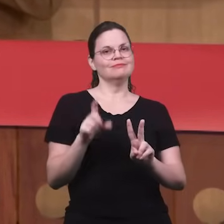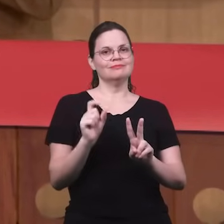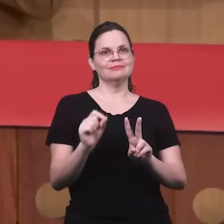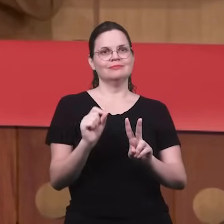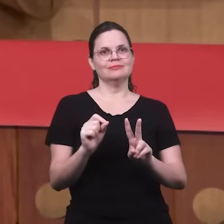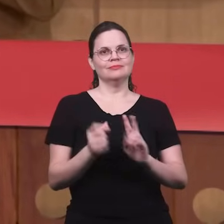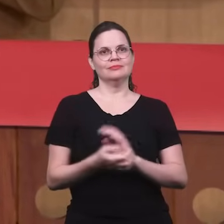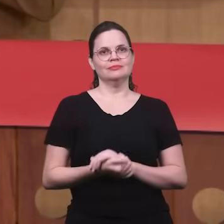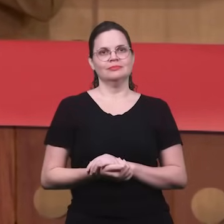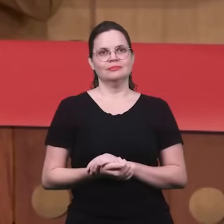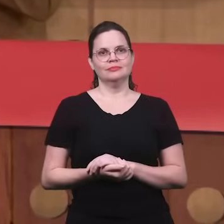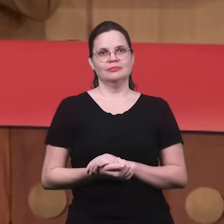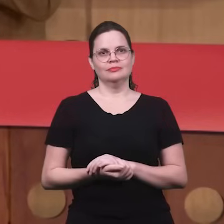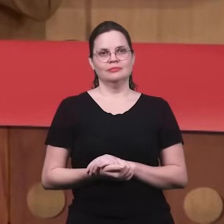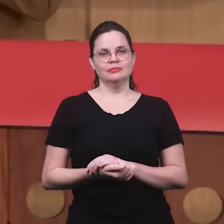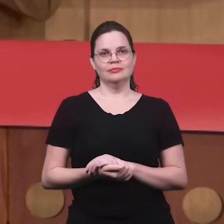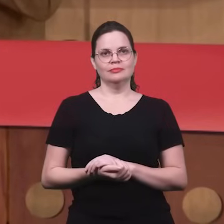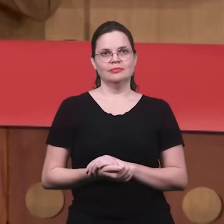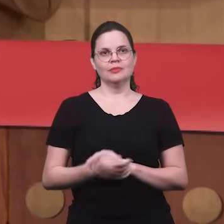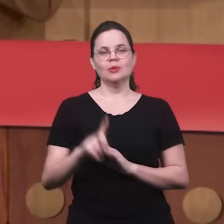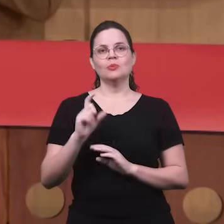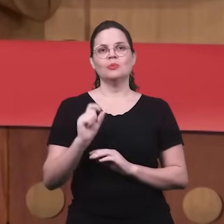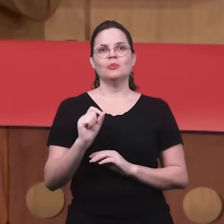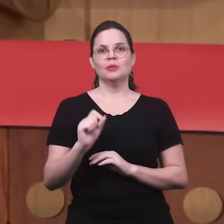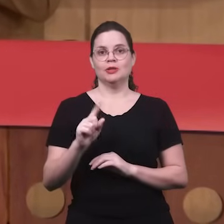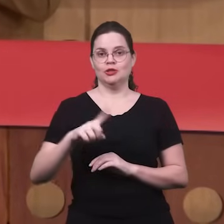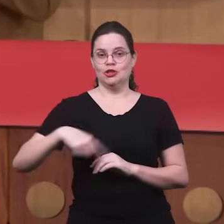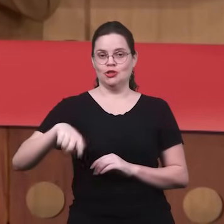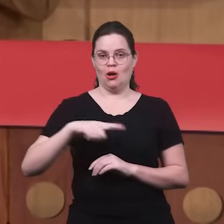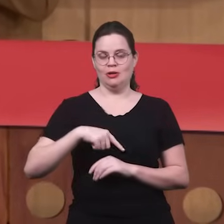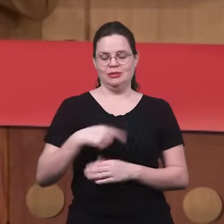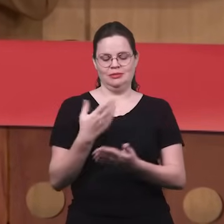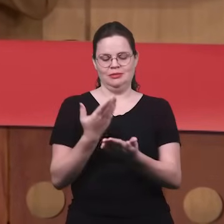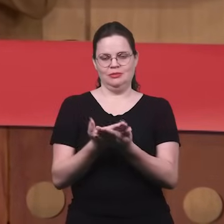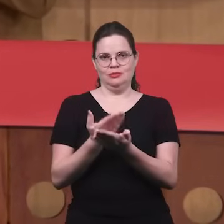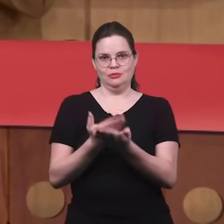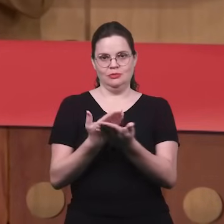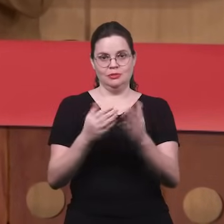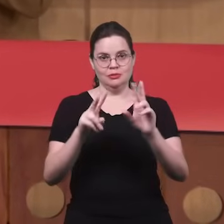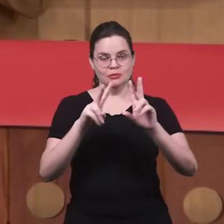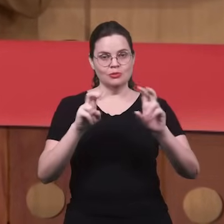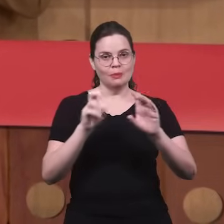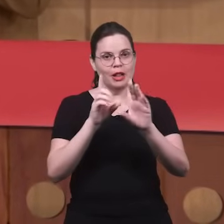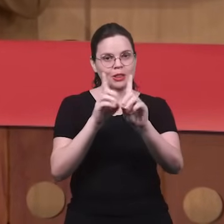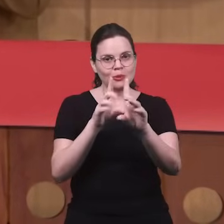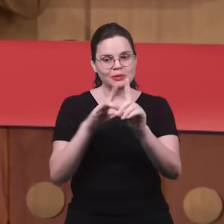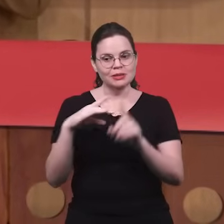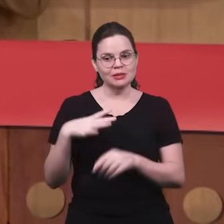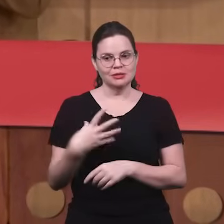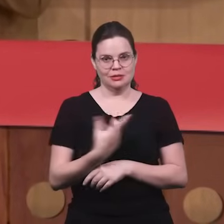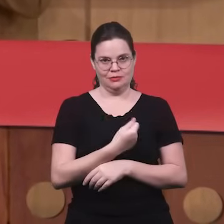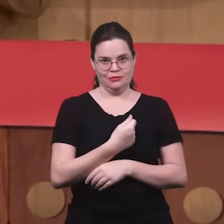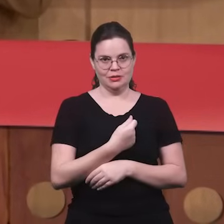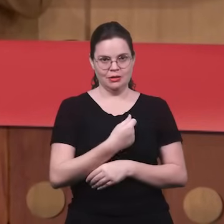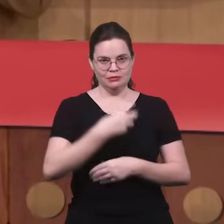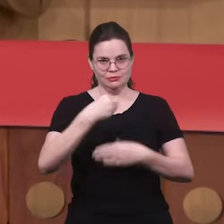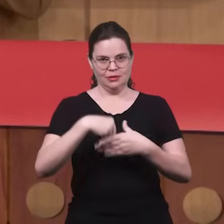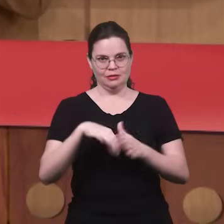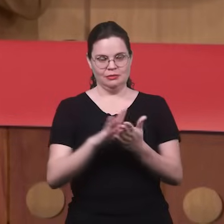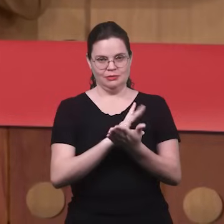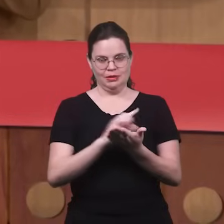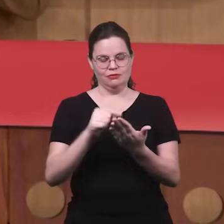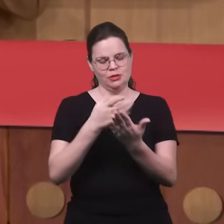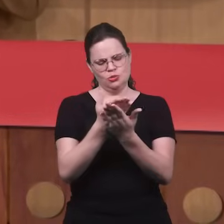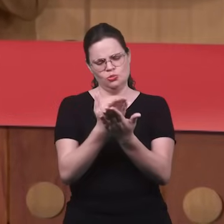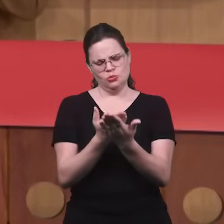ponto, Gilberto, é o fato de, ao estudar a doutrina de salvação na palavra de Deus, você descobrir